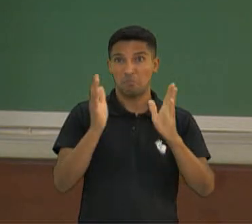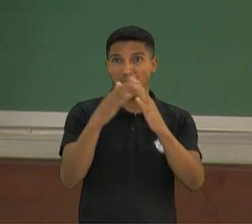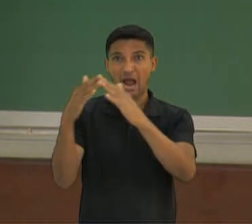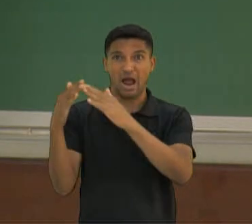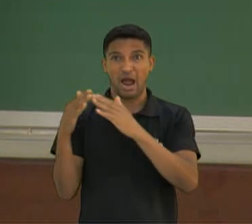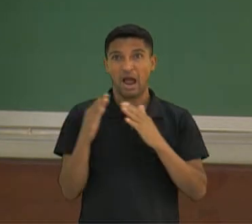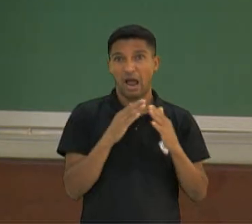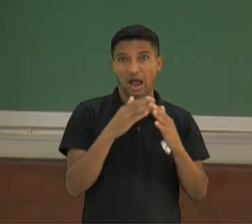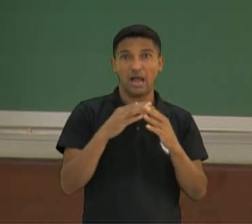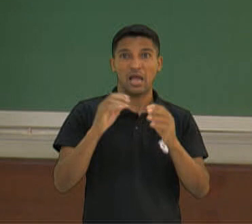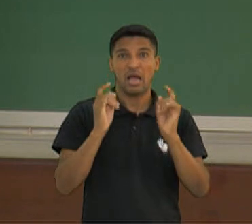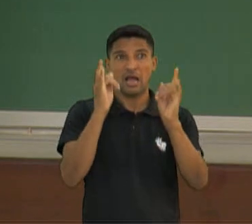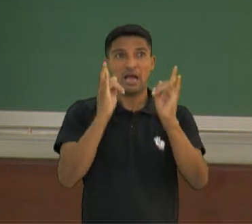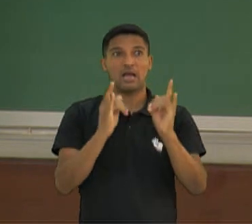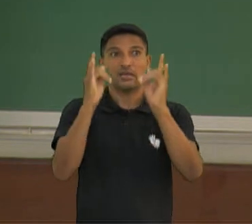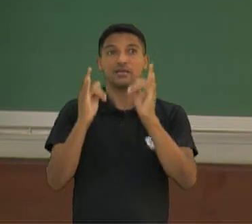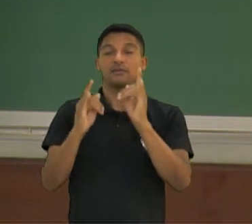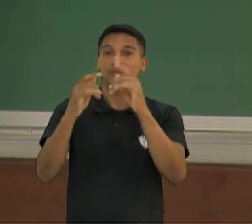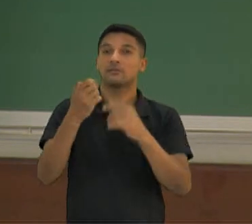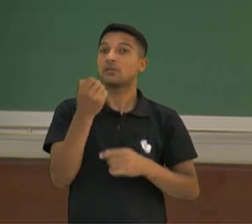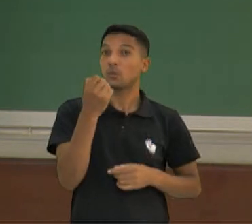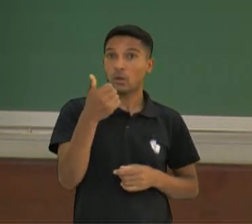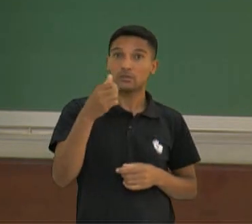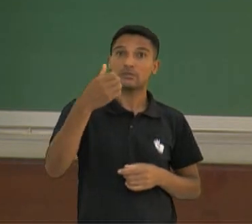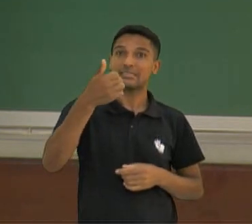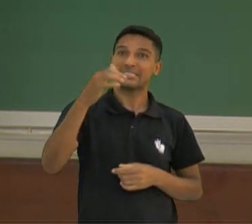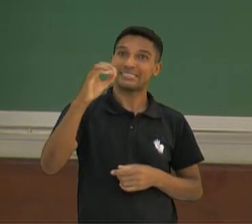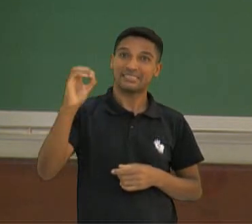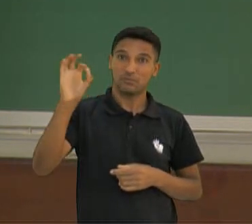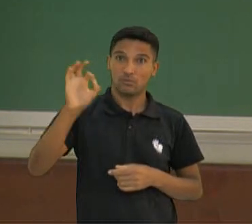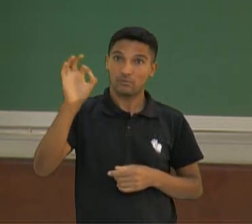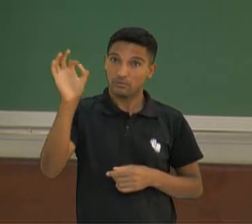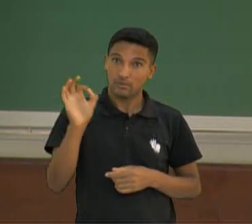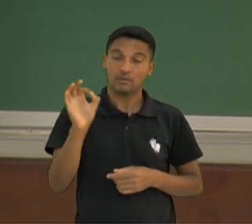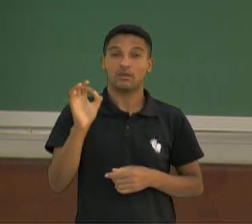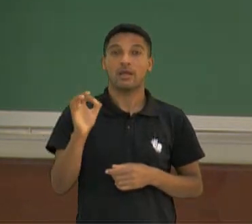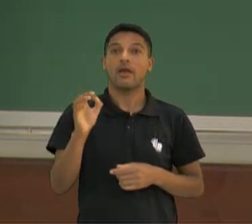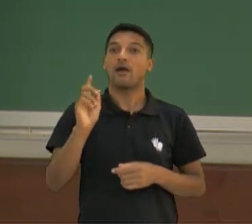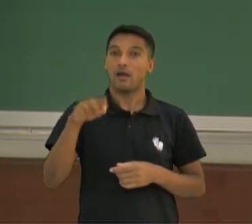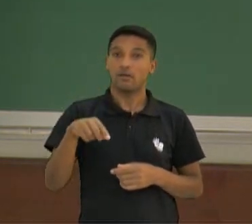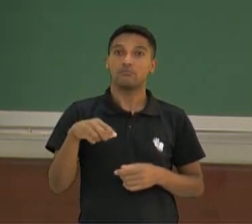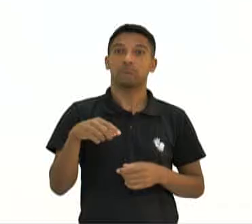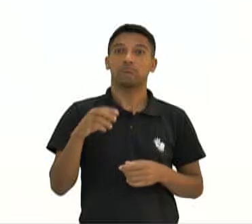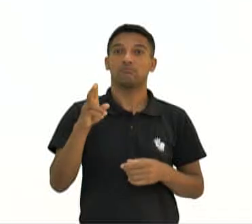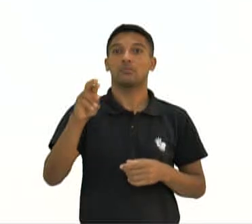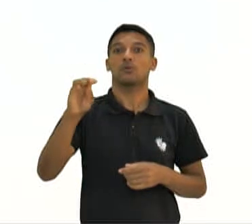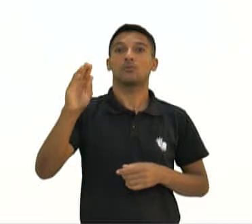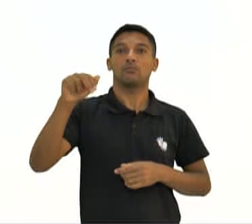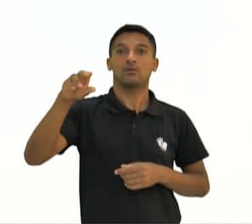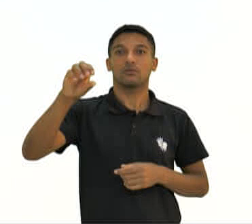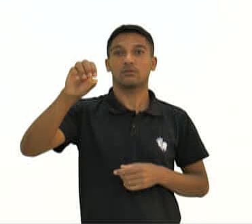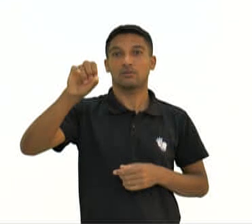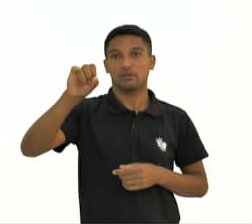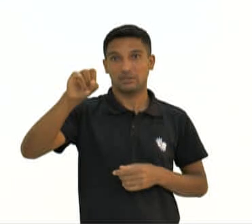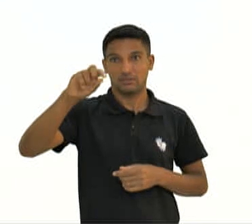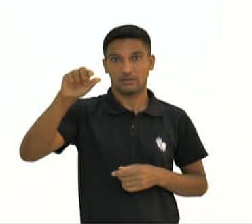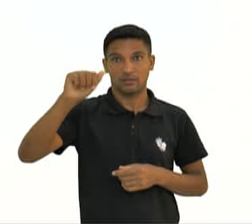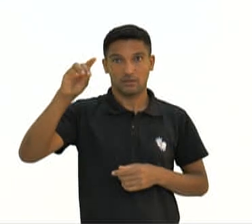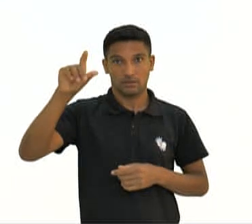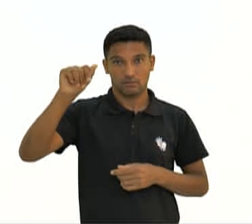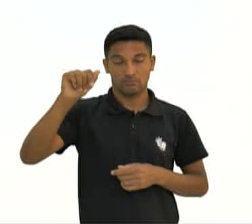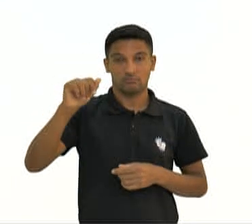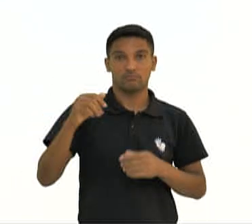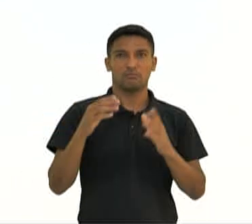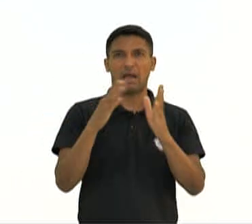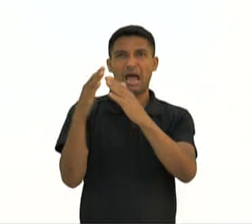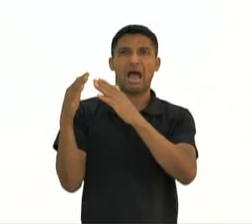capital da Coreia. Lá temos cidades inteligentes, o investimento em tecnologia é muito grande. Ó. É a maior metrópole da República Coreana, claro, né?